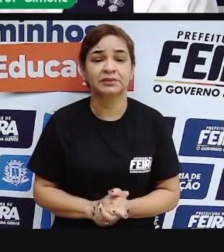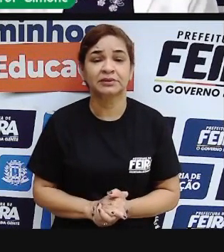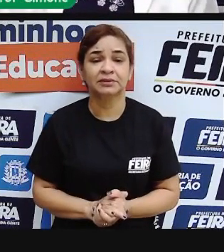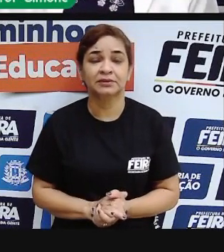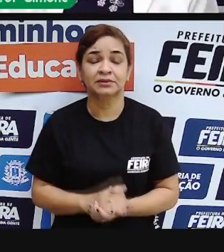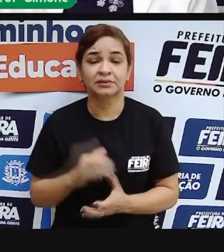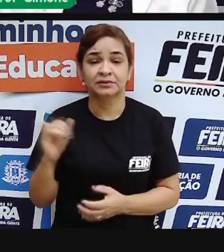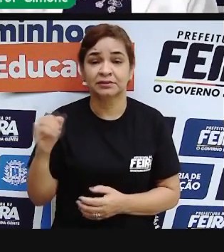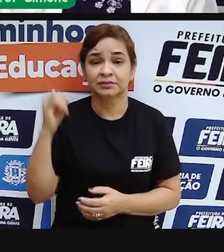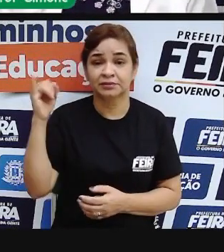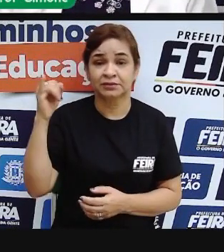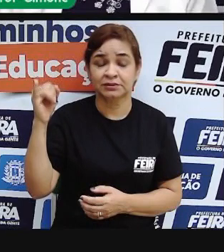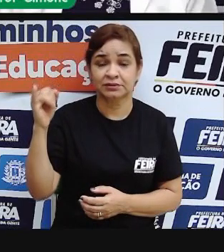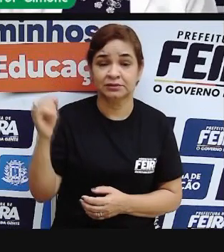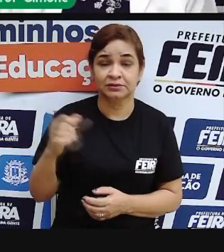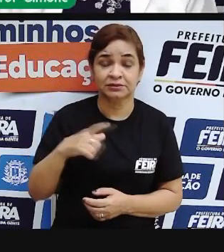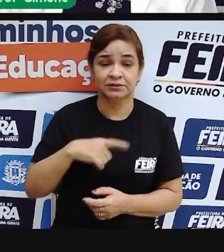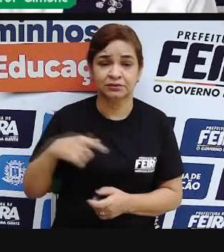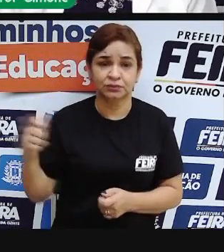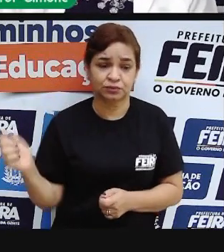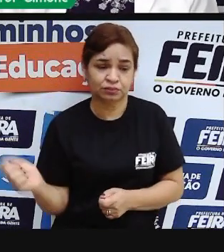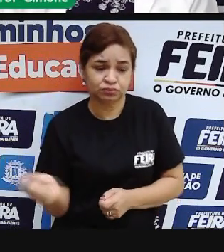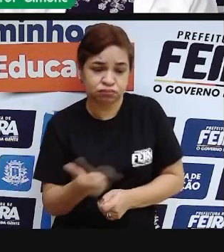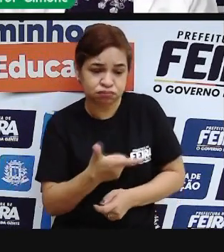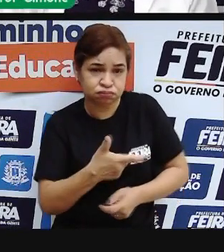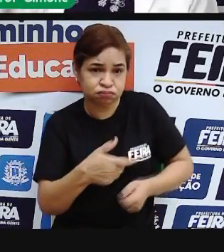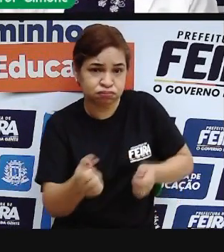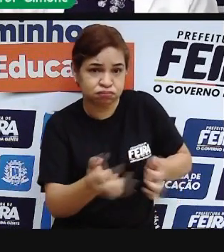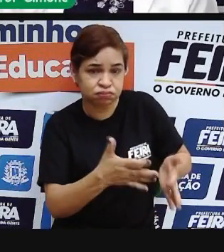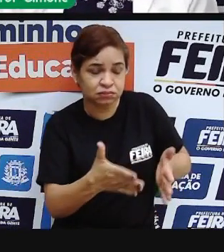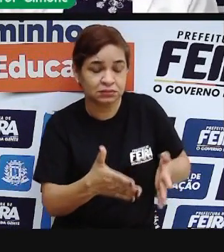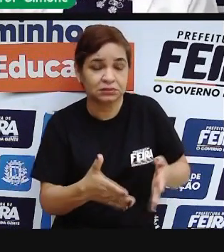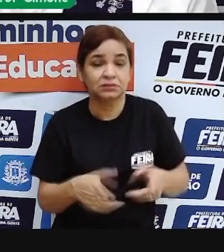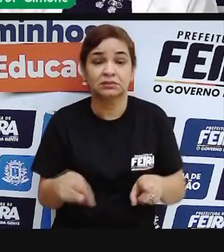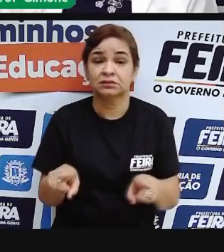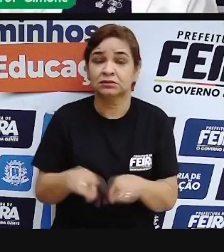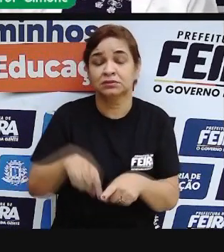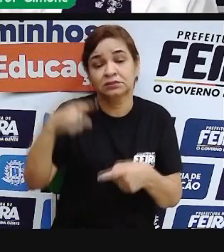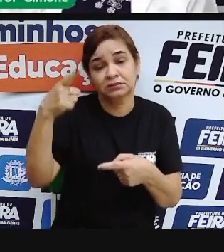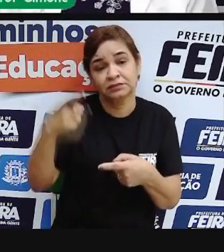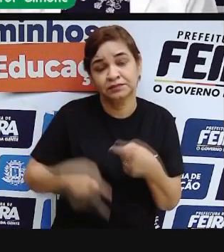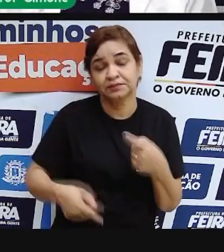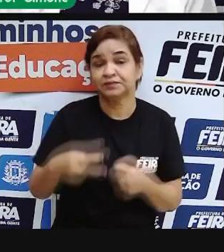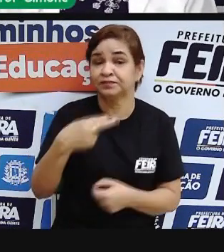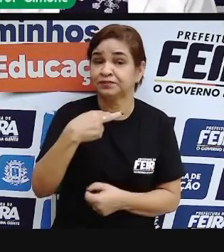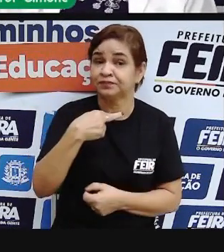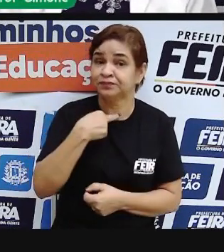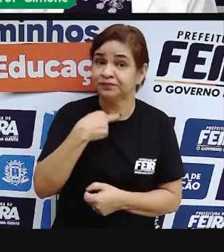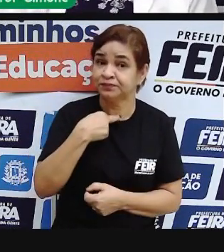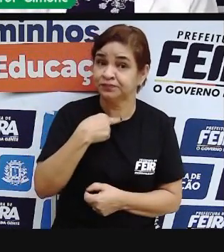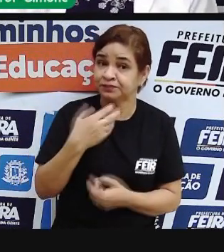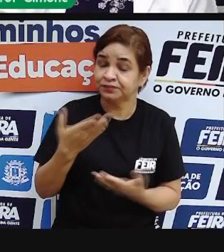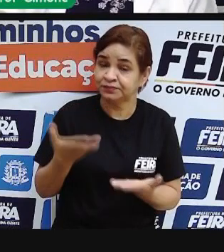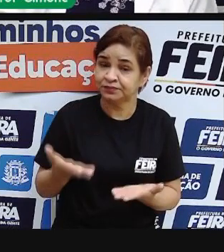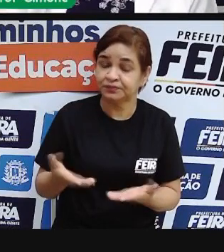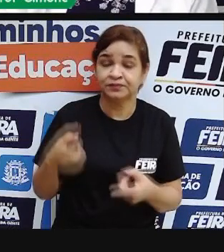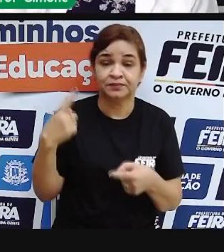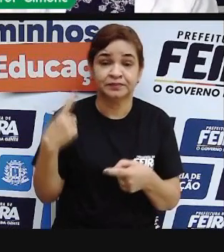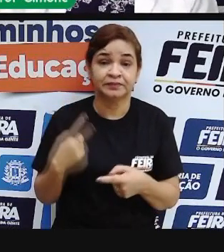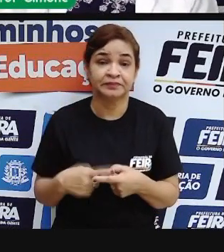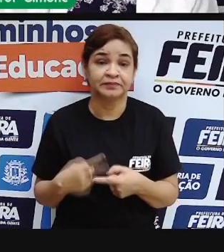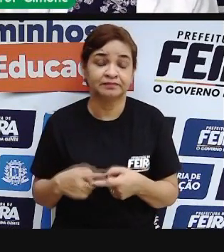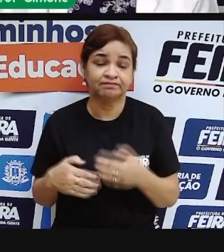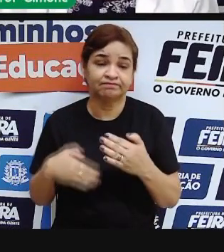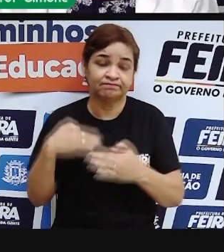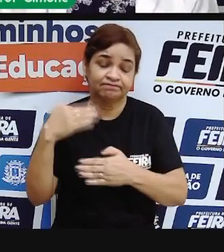brincadeira de espadas, né? Mas isso também foi sendo proibido ao longo dos anos, até porque gerava aí